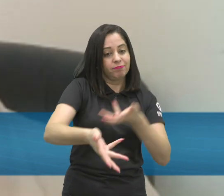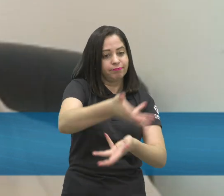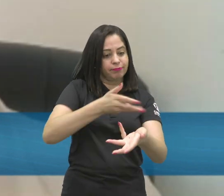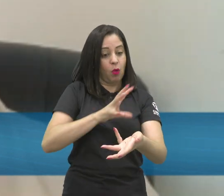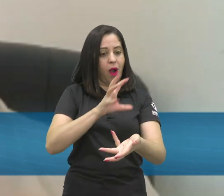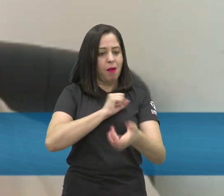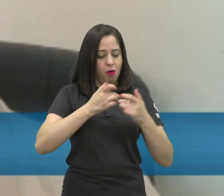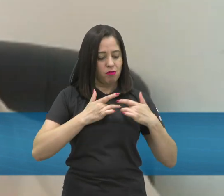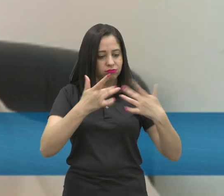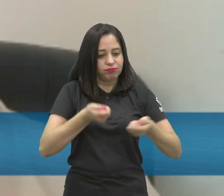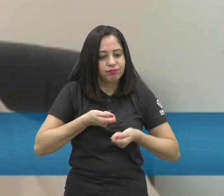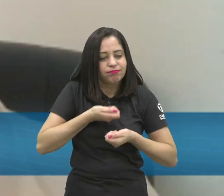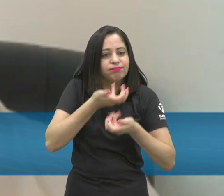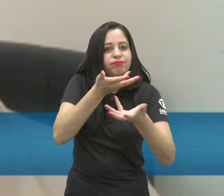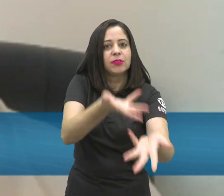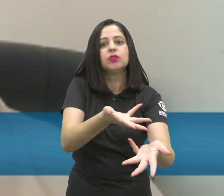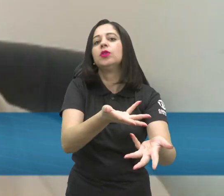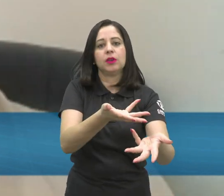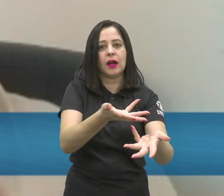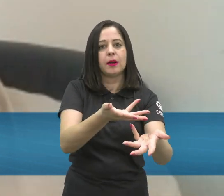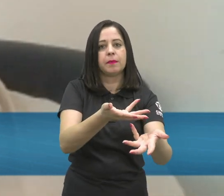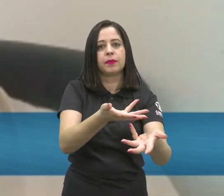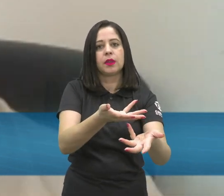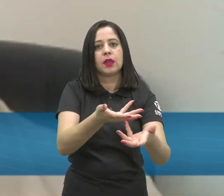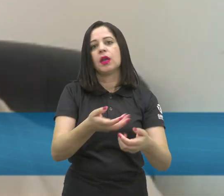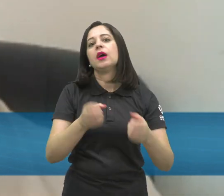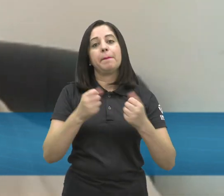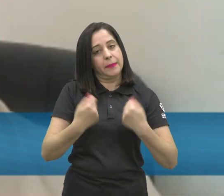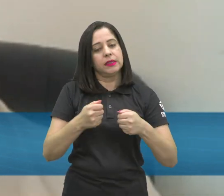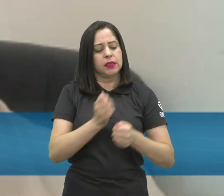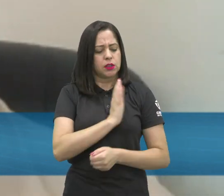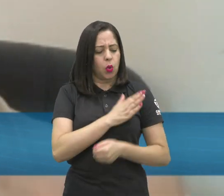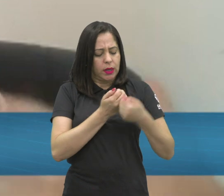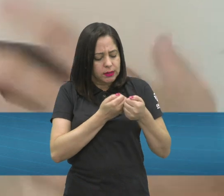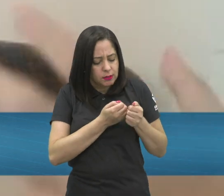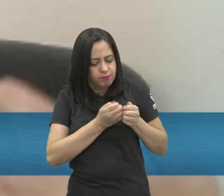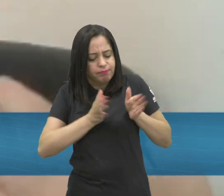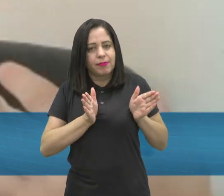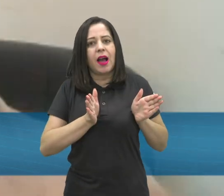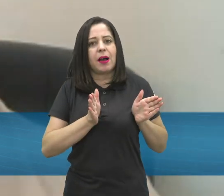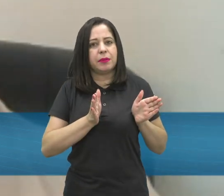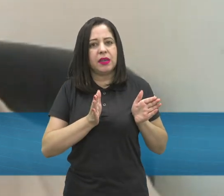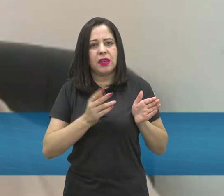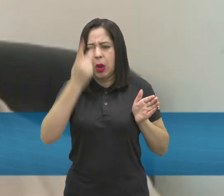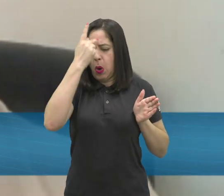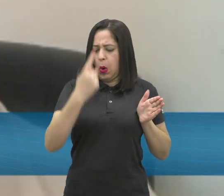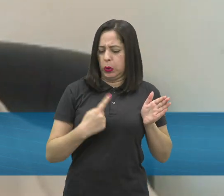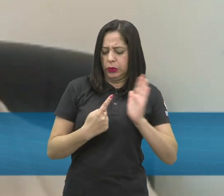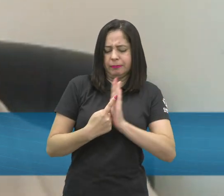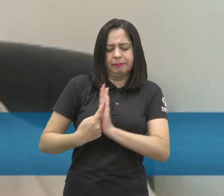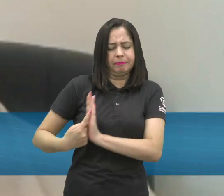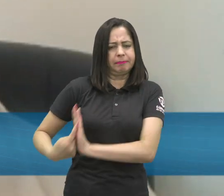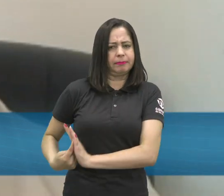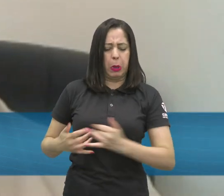também puramente básico na minha visão. Ou eu realmente abro esse meu coração e coloco menos eu, que você colocou,